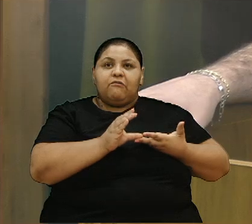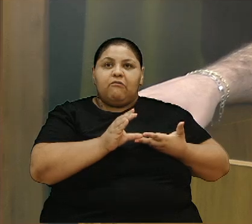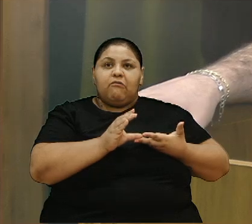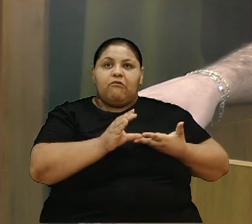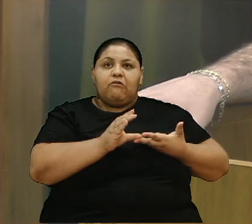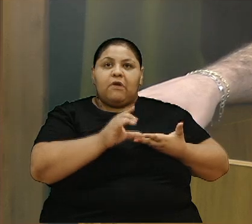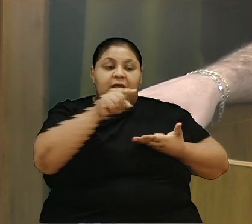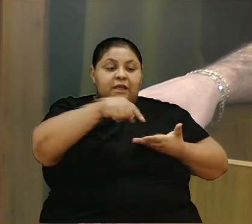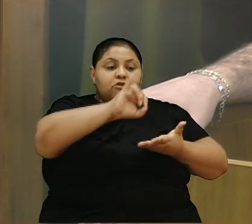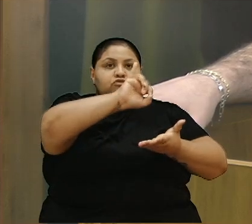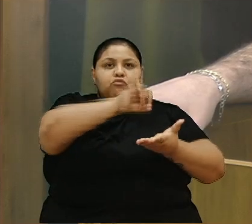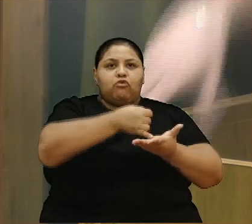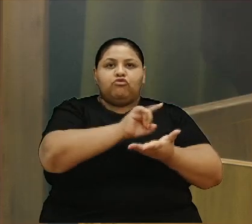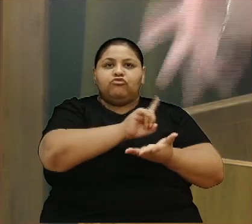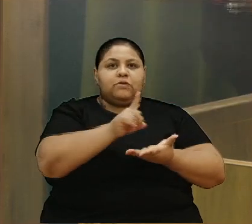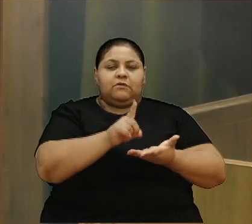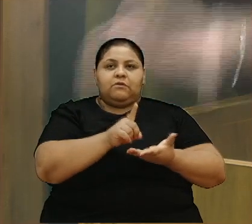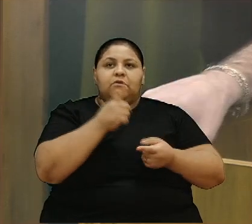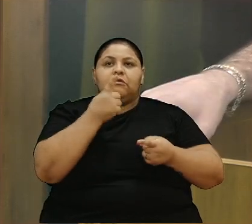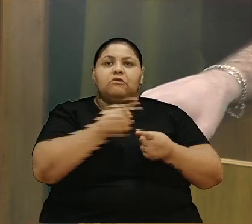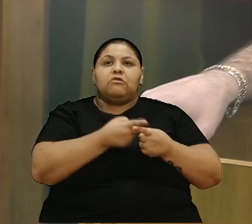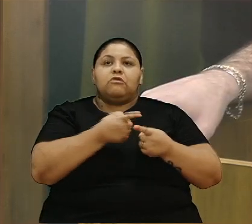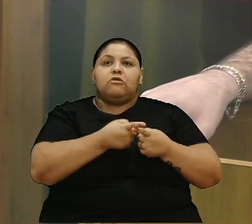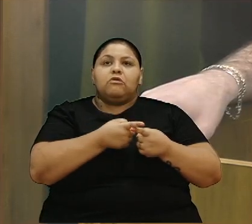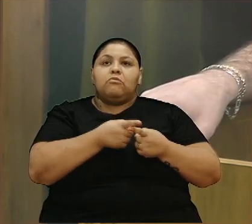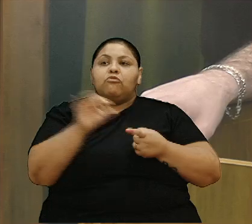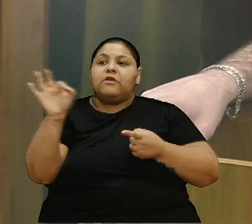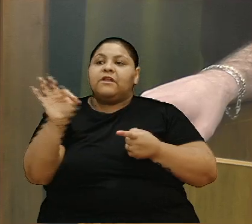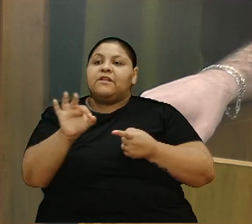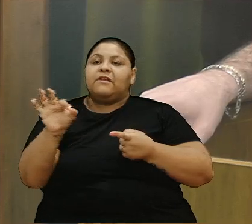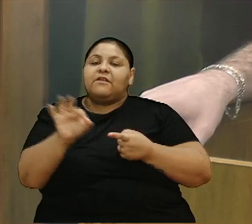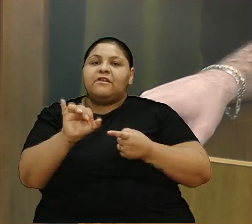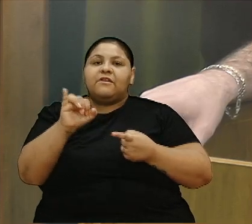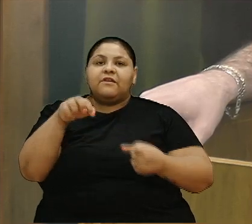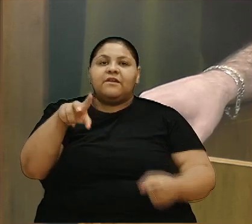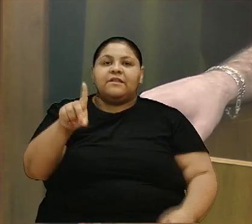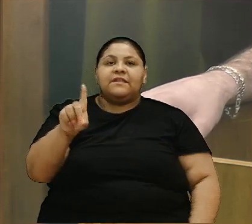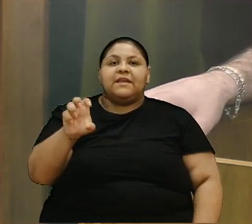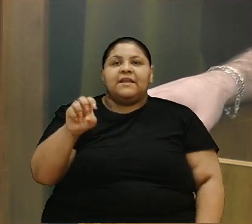imposto. Porque é verba indenizatória.